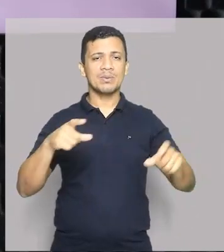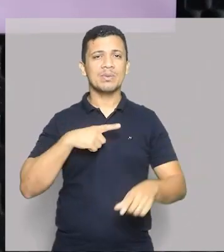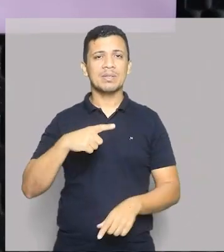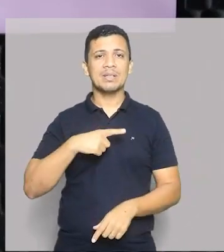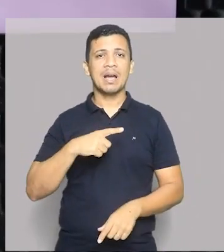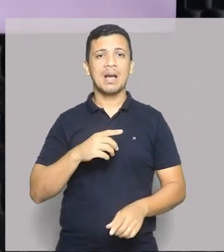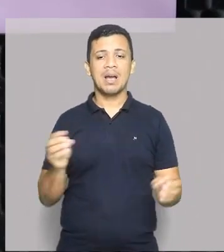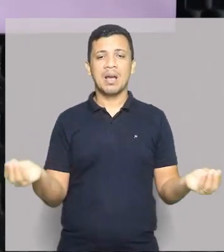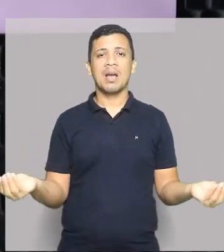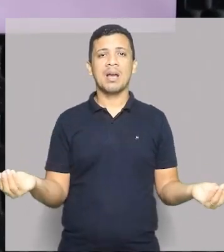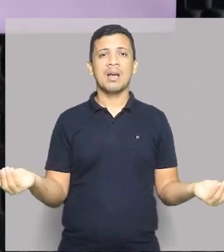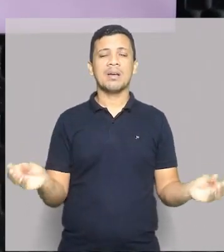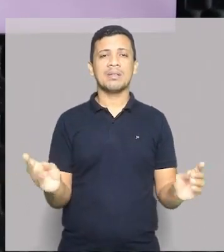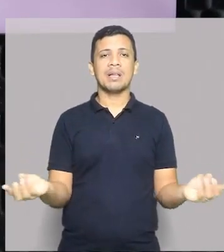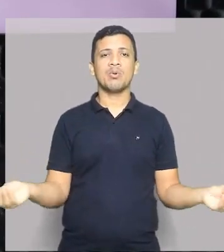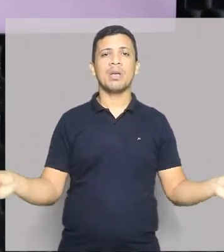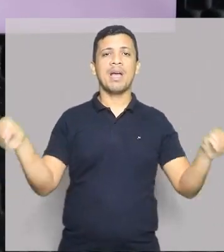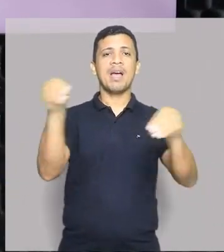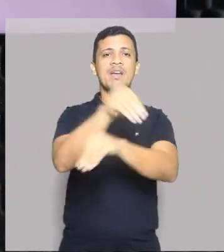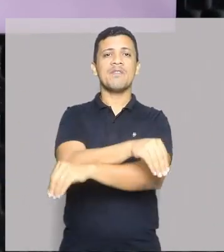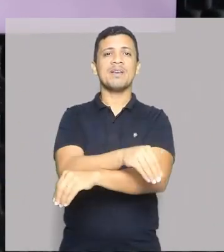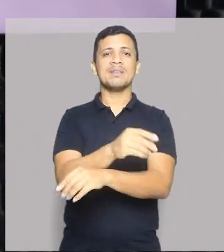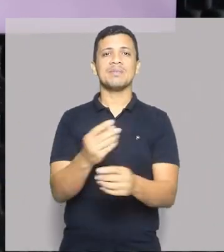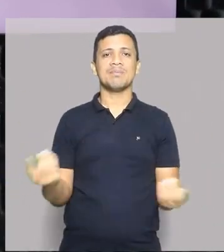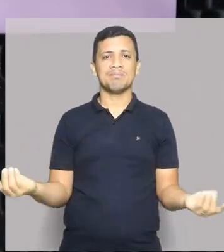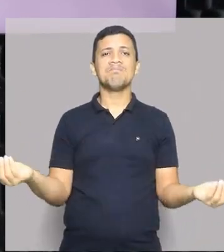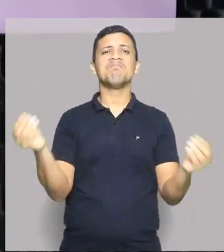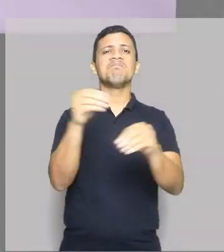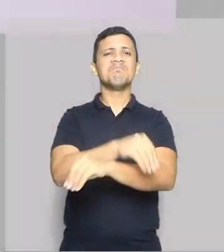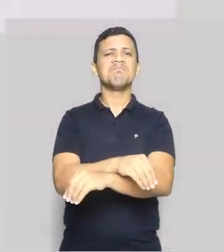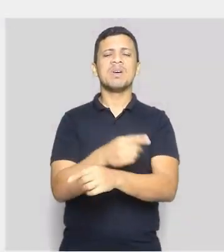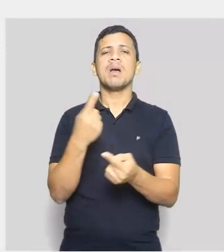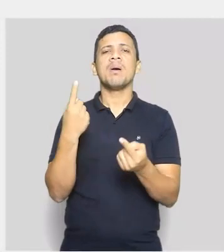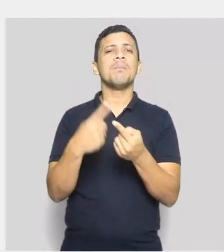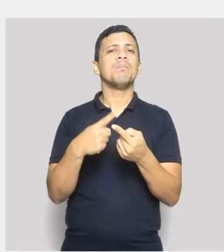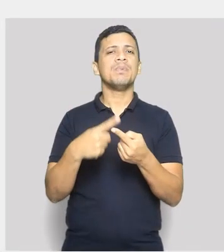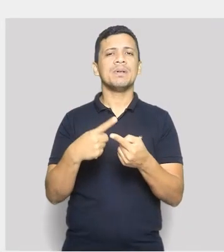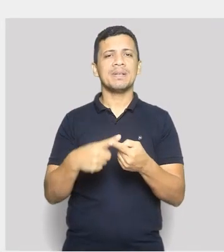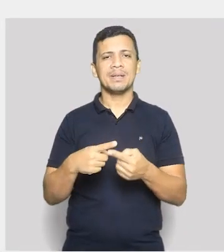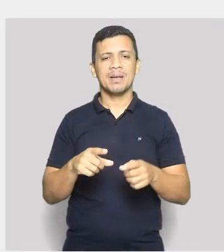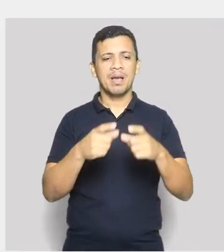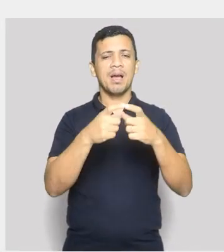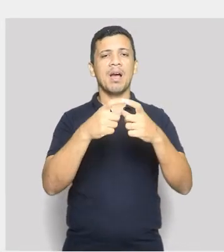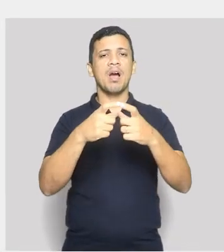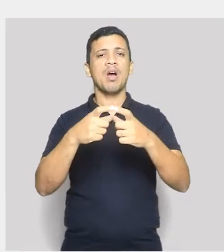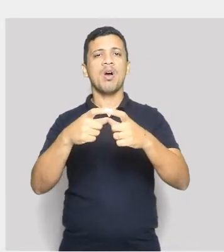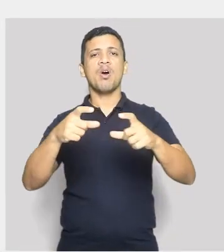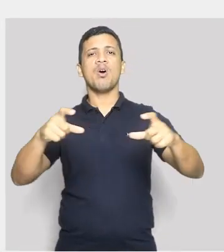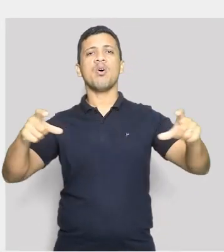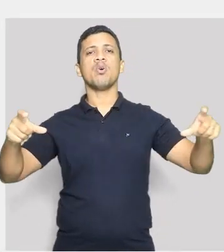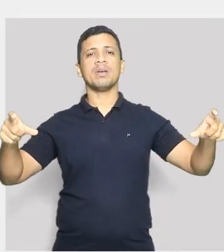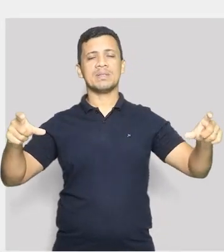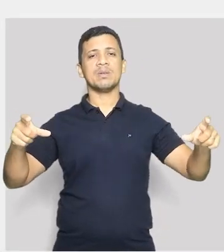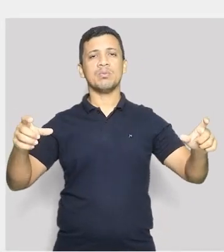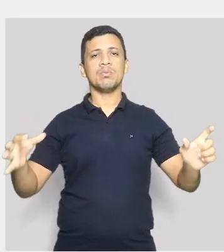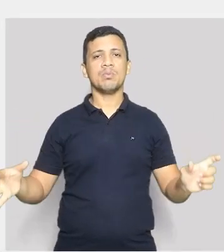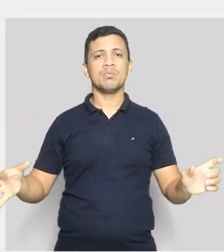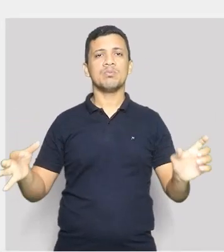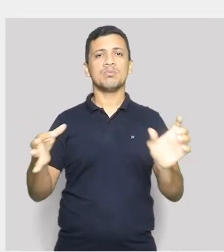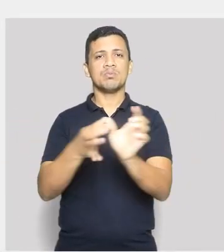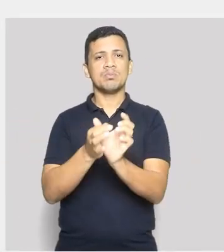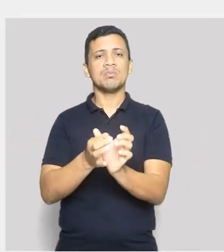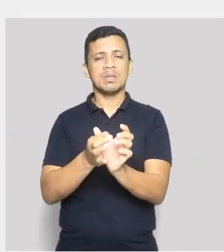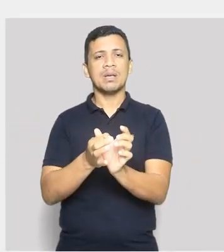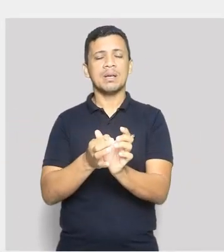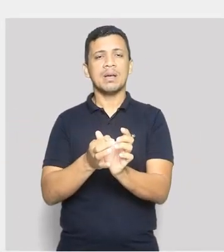o segundo período, perdão. Ele está na ordem inversa. Por quê? Porque a oração subordinada, ela é a primeira.